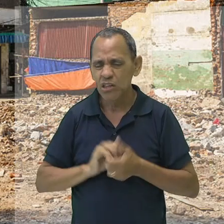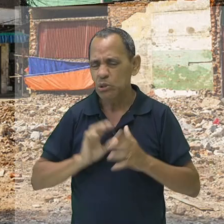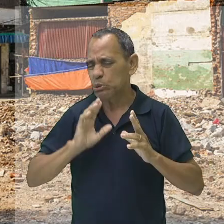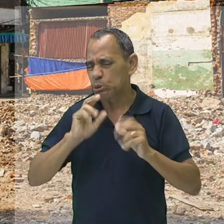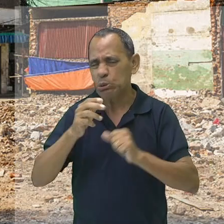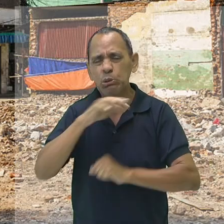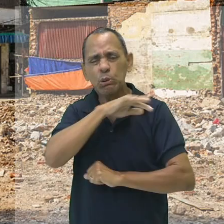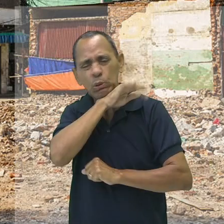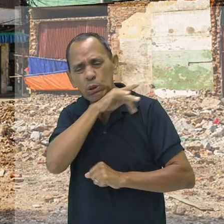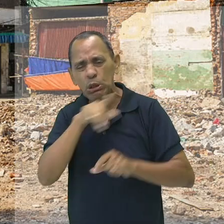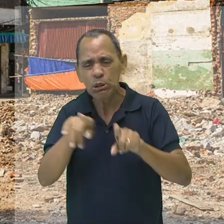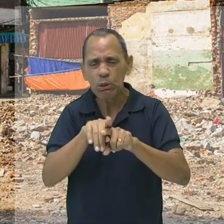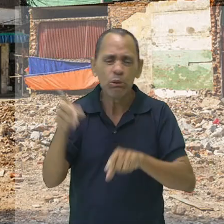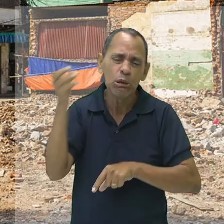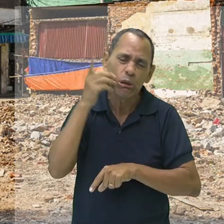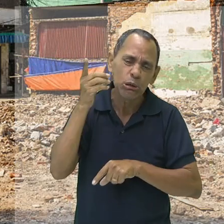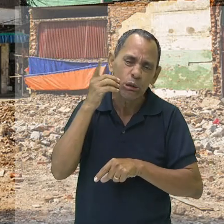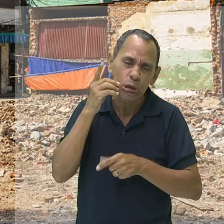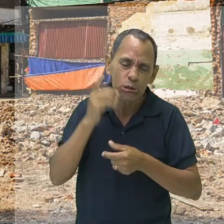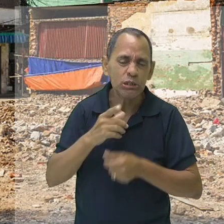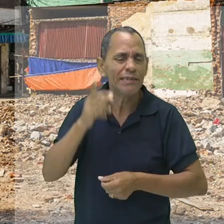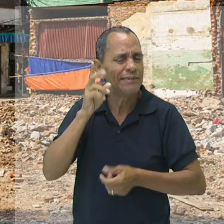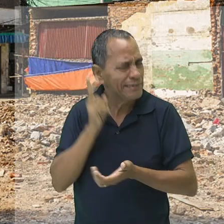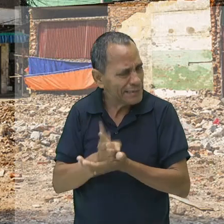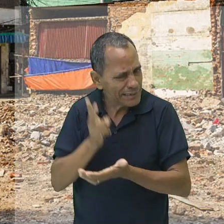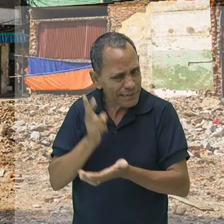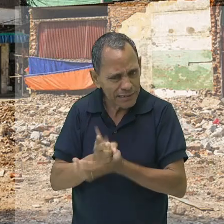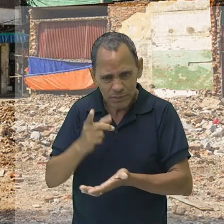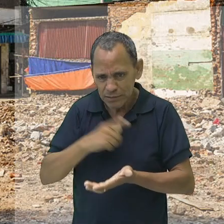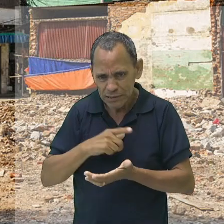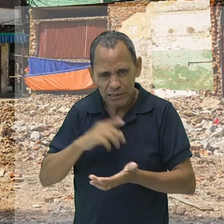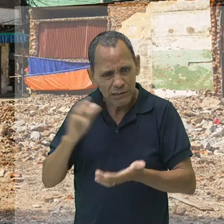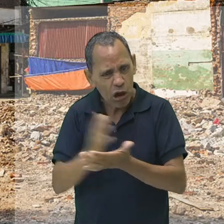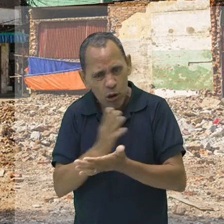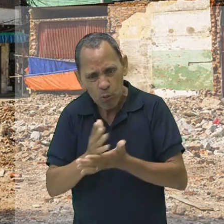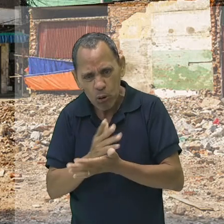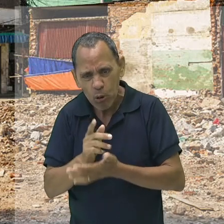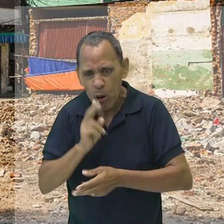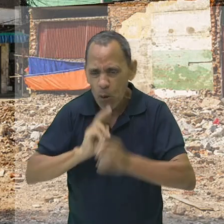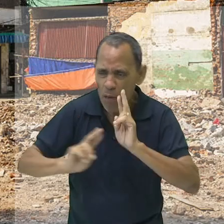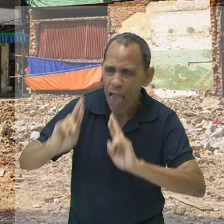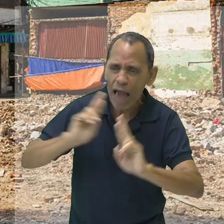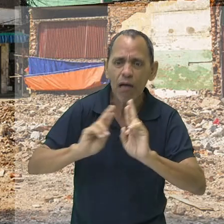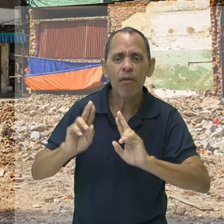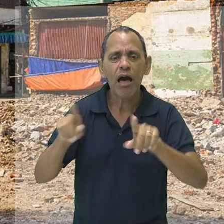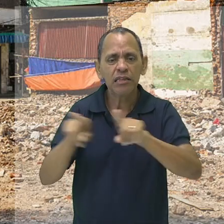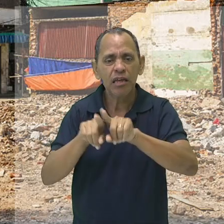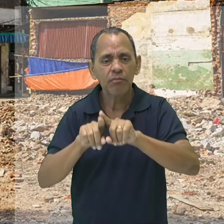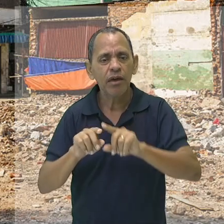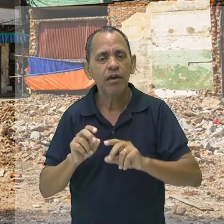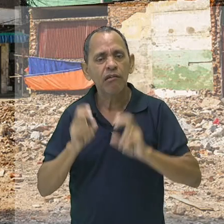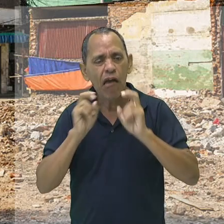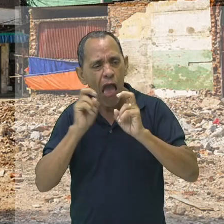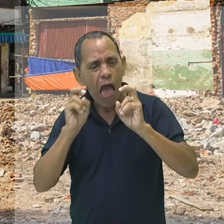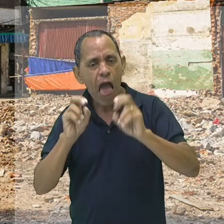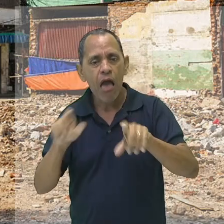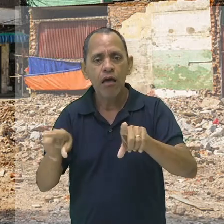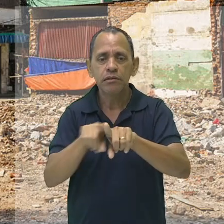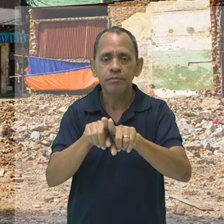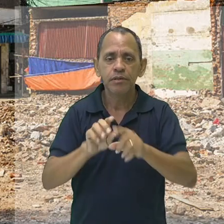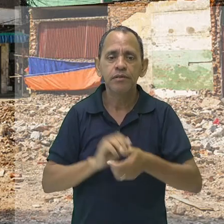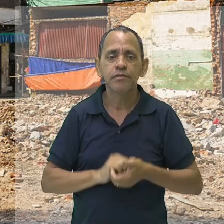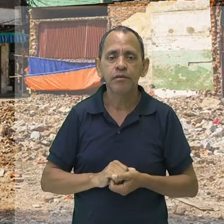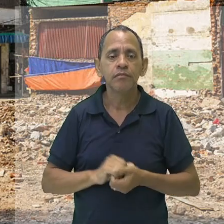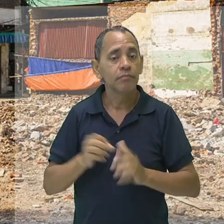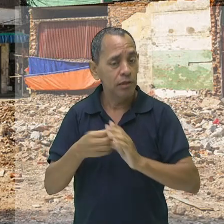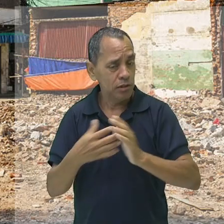todo dia que se passa, né? Sempre tem uma coisa para reclamar. É uma característica do ser humano reclamar mesmo. Só que tem